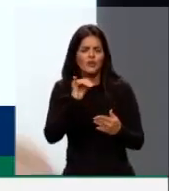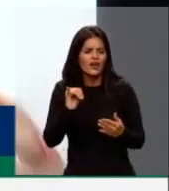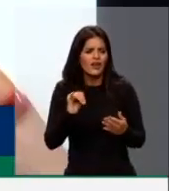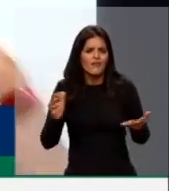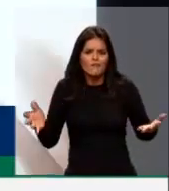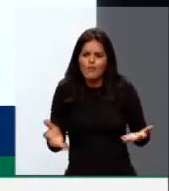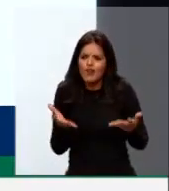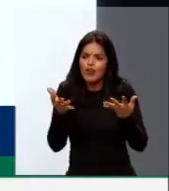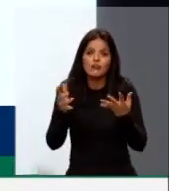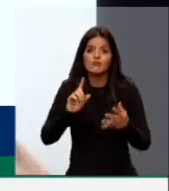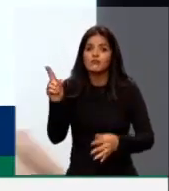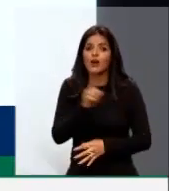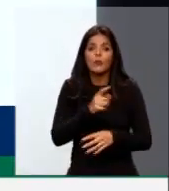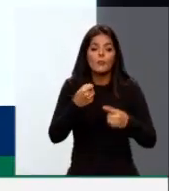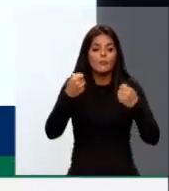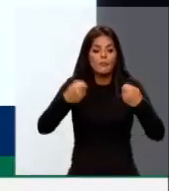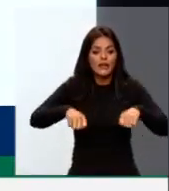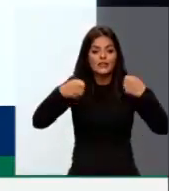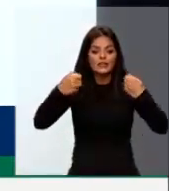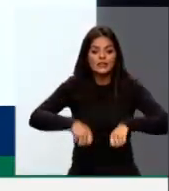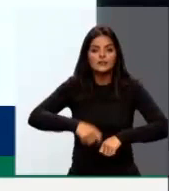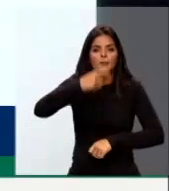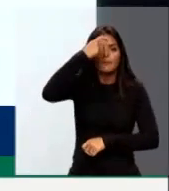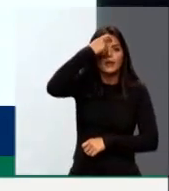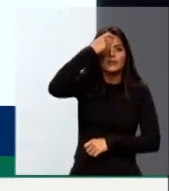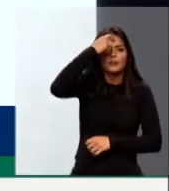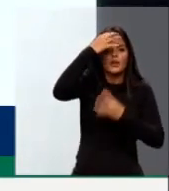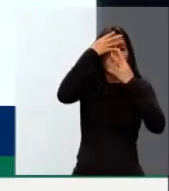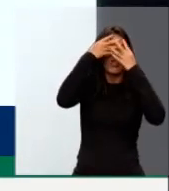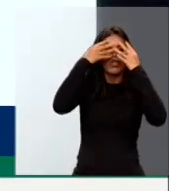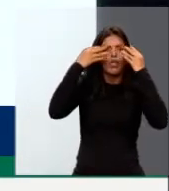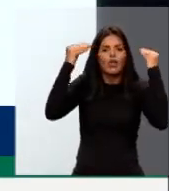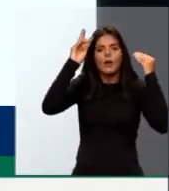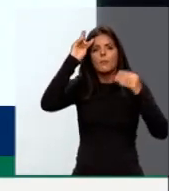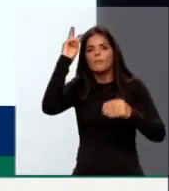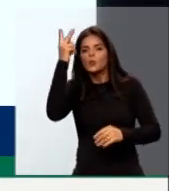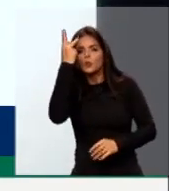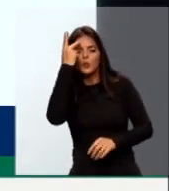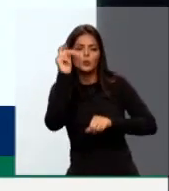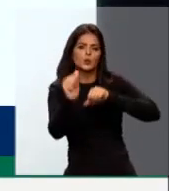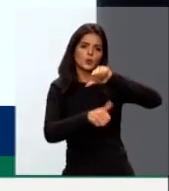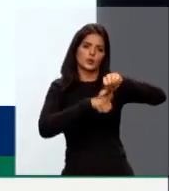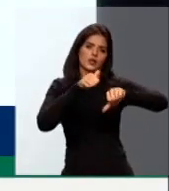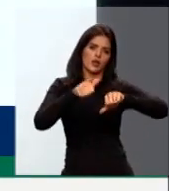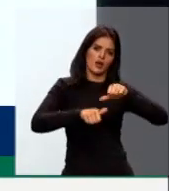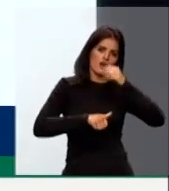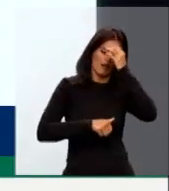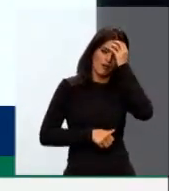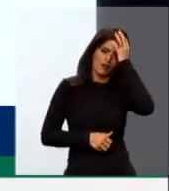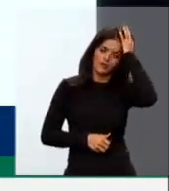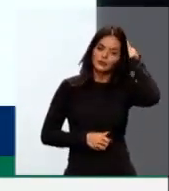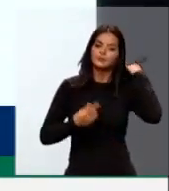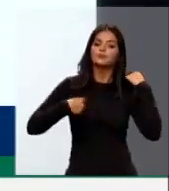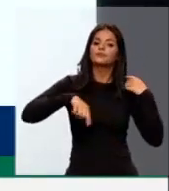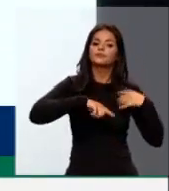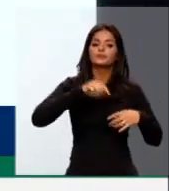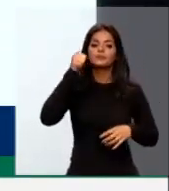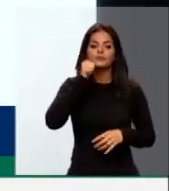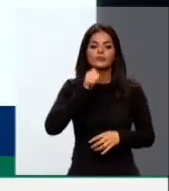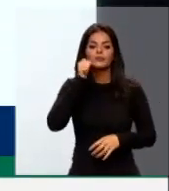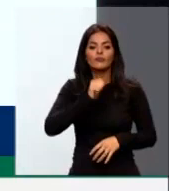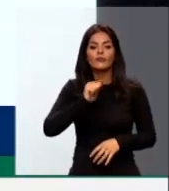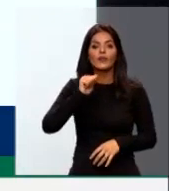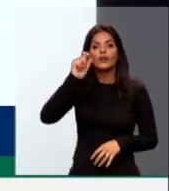gente descolonizar saberes, pensamentos. Isso significa entender o quanto nós, mulheres negras,